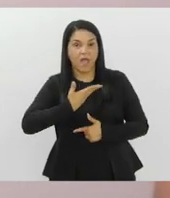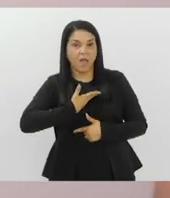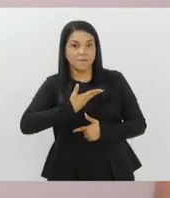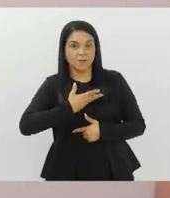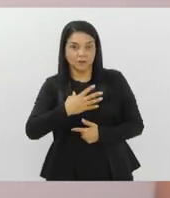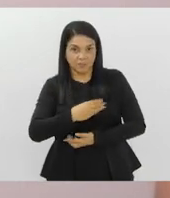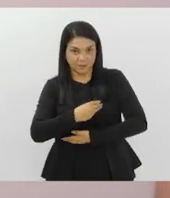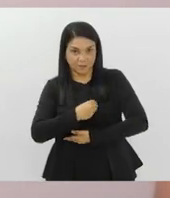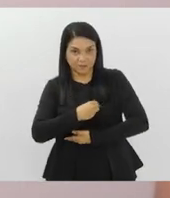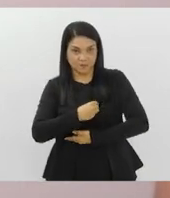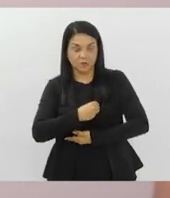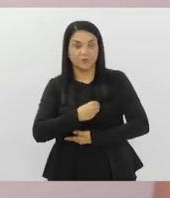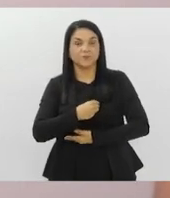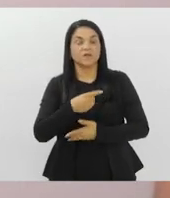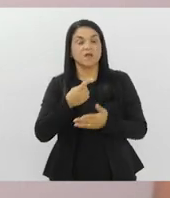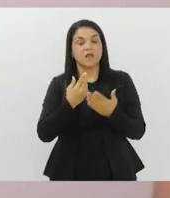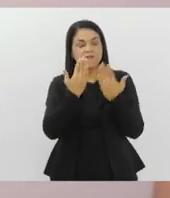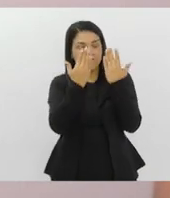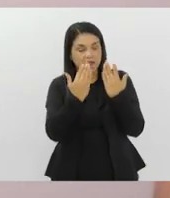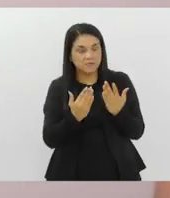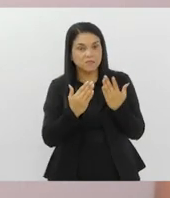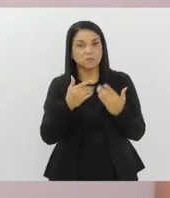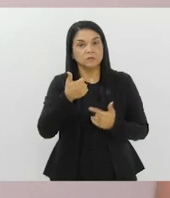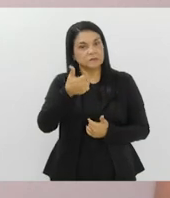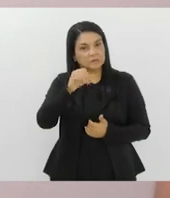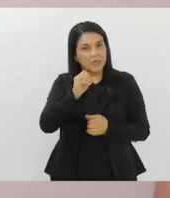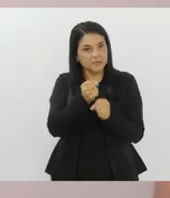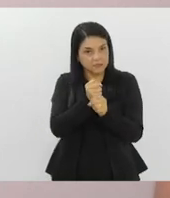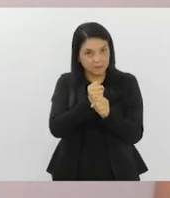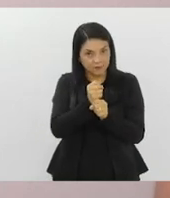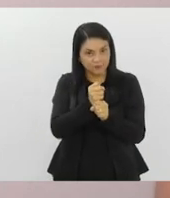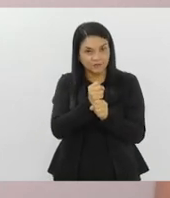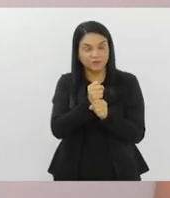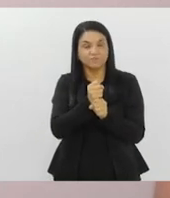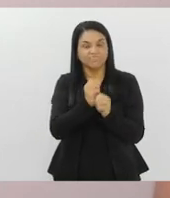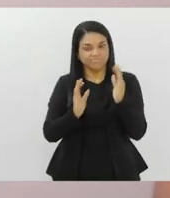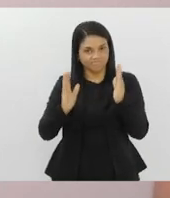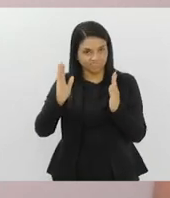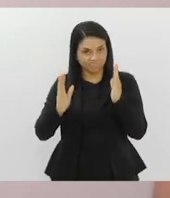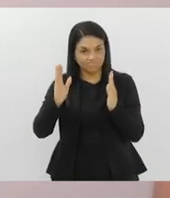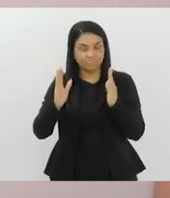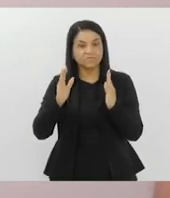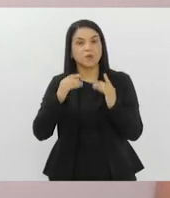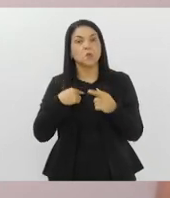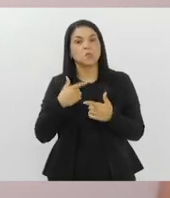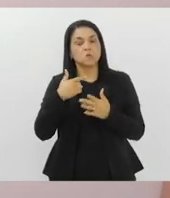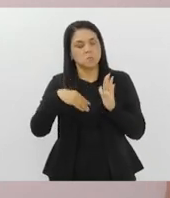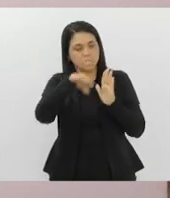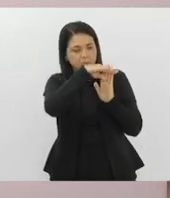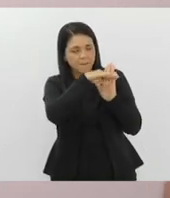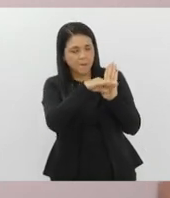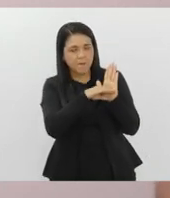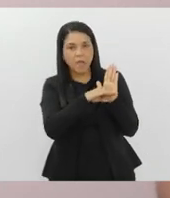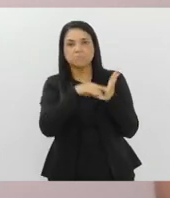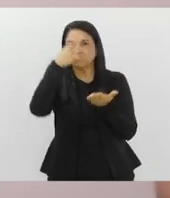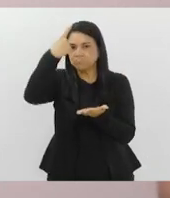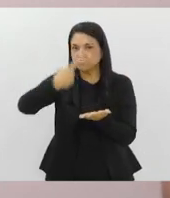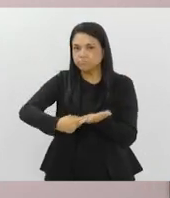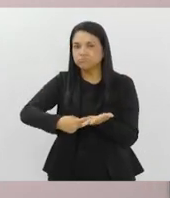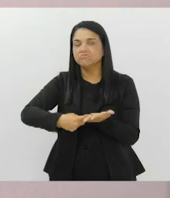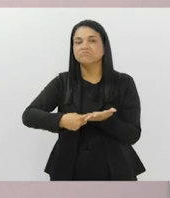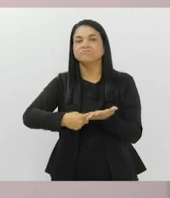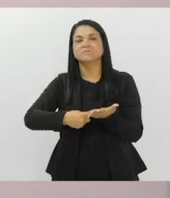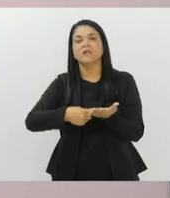depois foi feita essa avaliação e elas permaneciam cumprindo os 10 passos. Então, isso mostra que é uma estratégia efetiva e